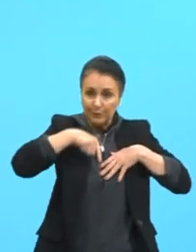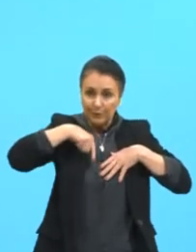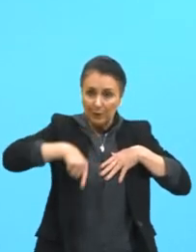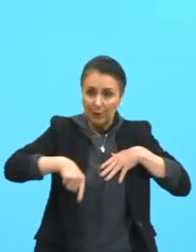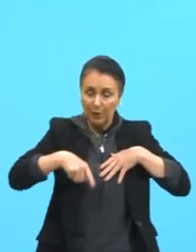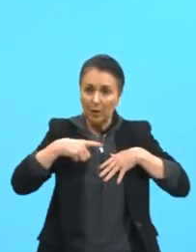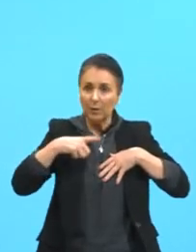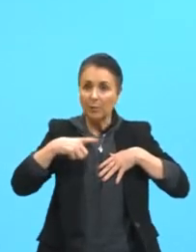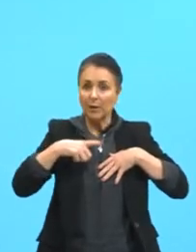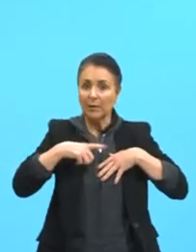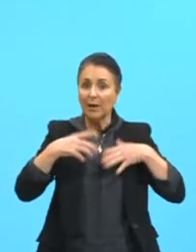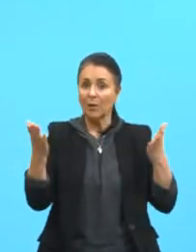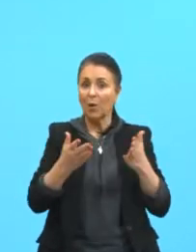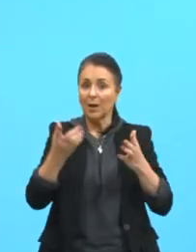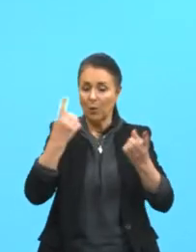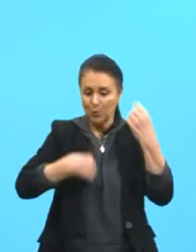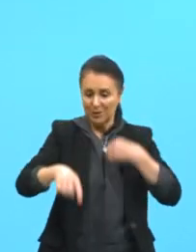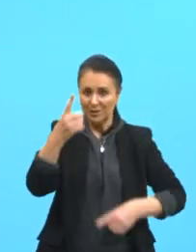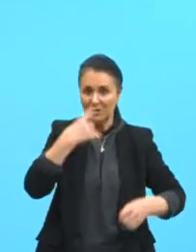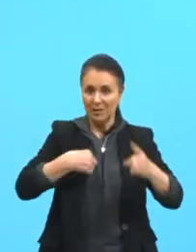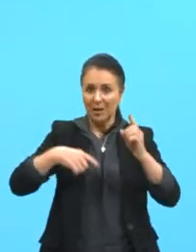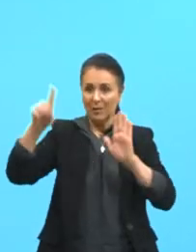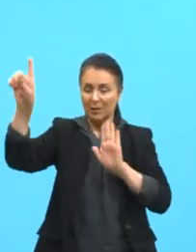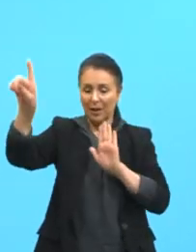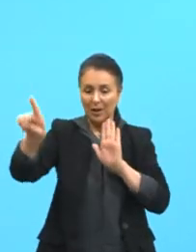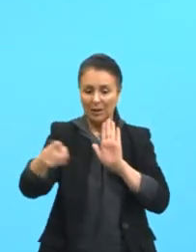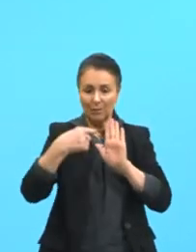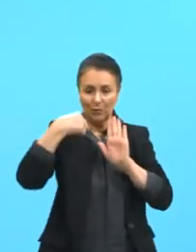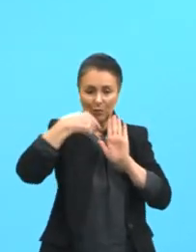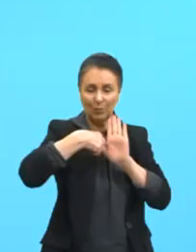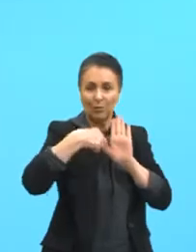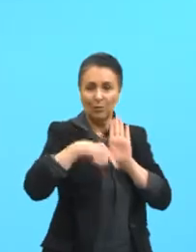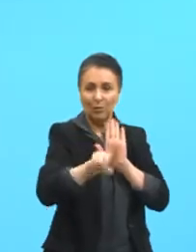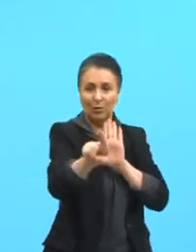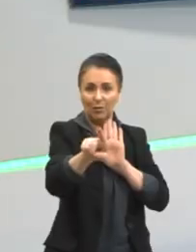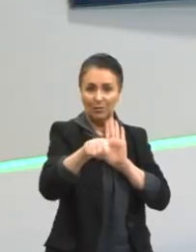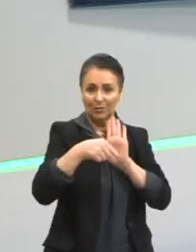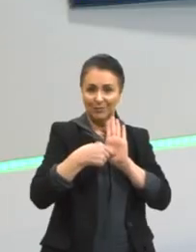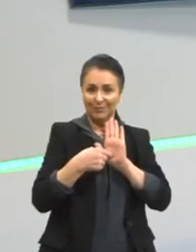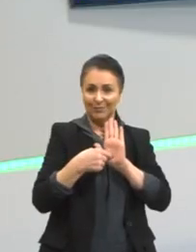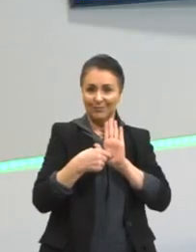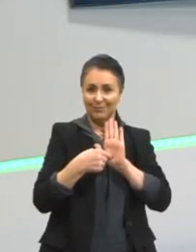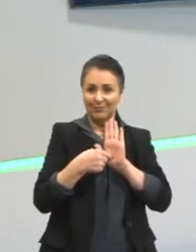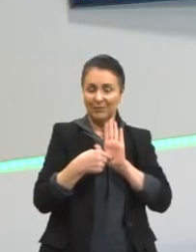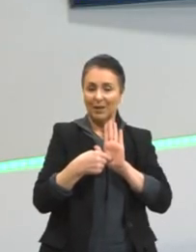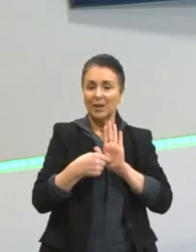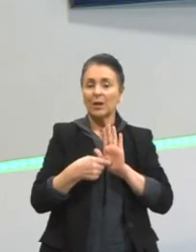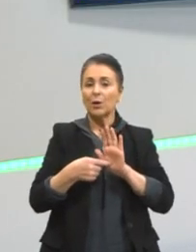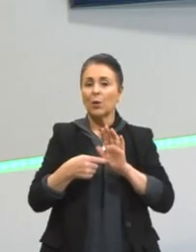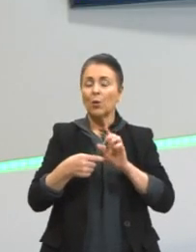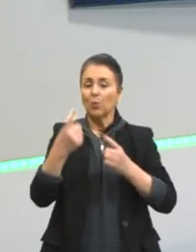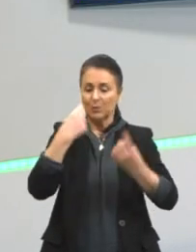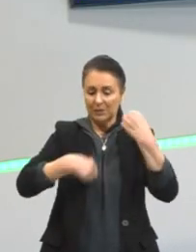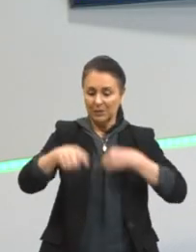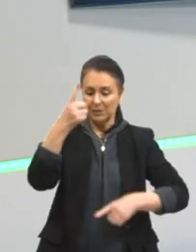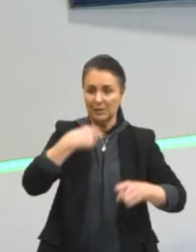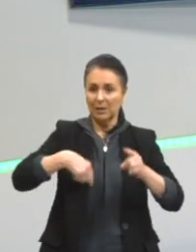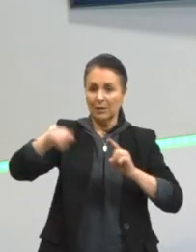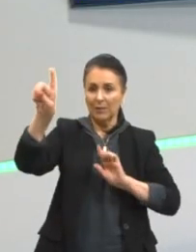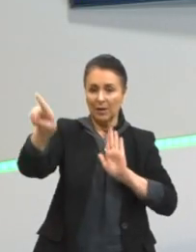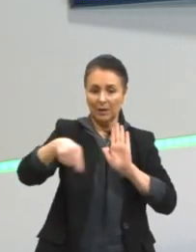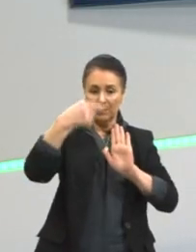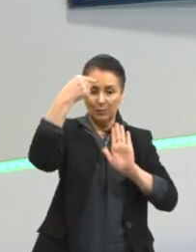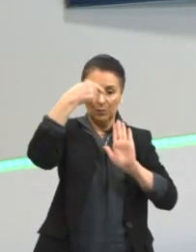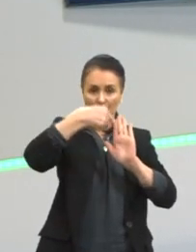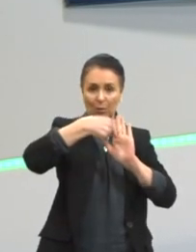atuar juntinhos Unidos por bem do corpo e o sistema então imunológico